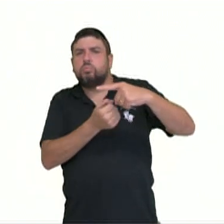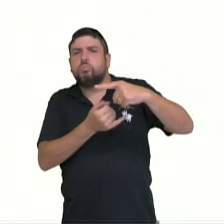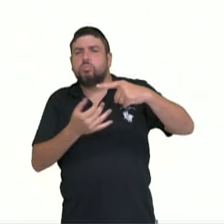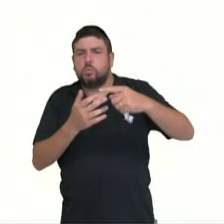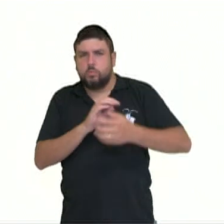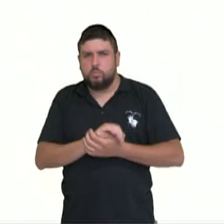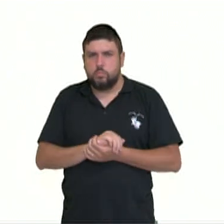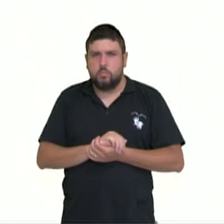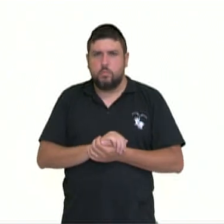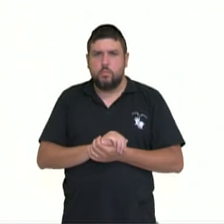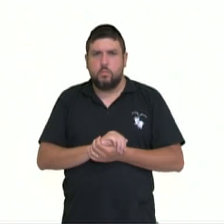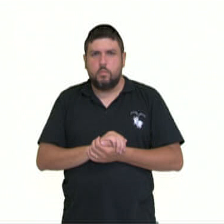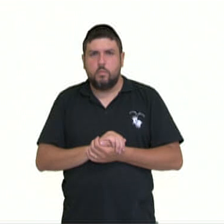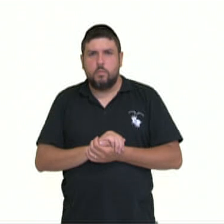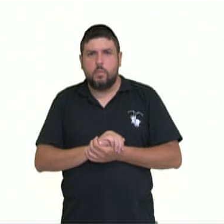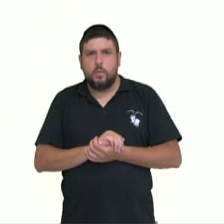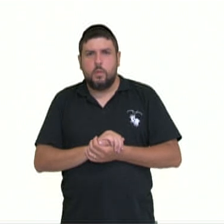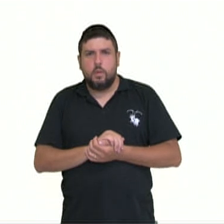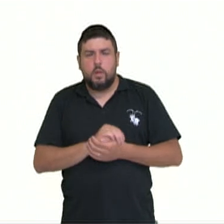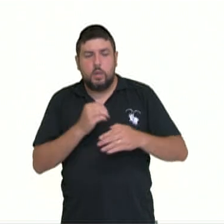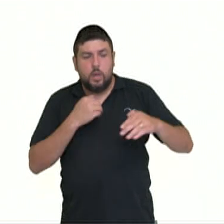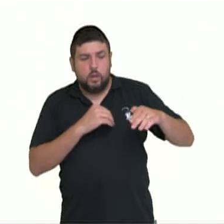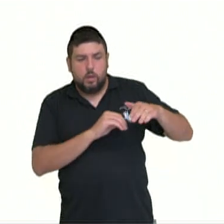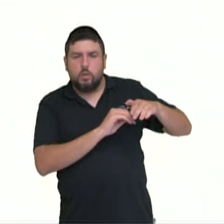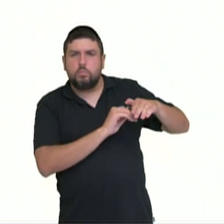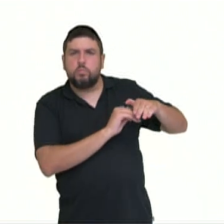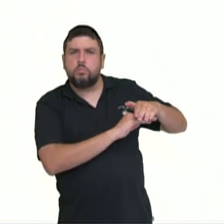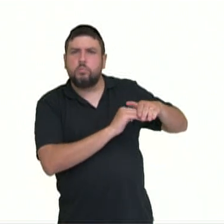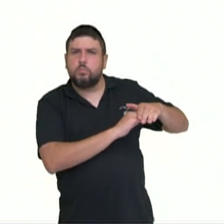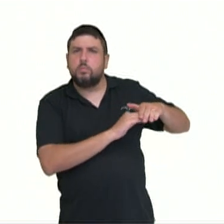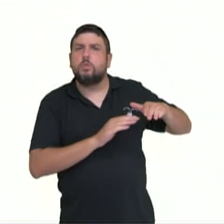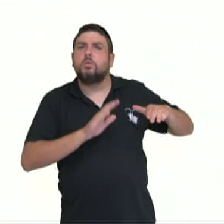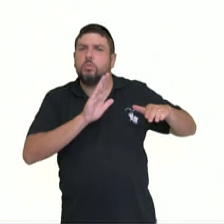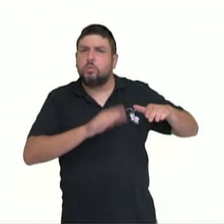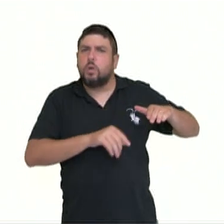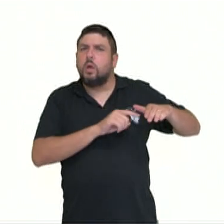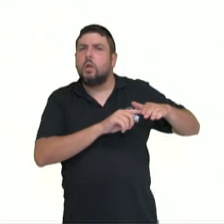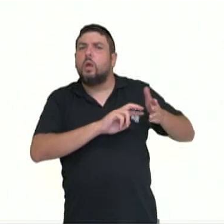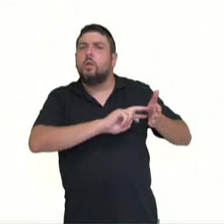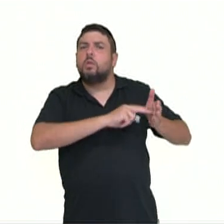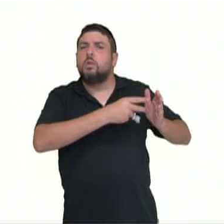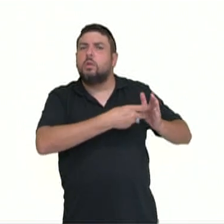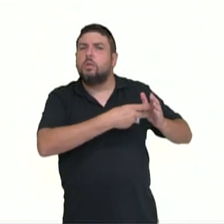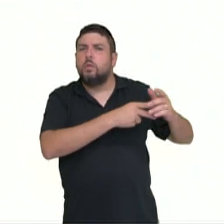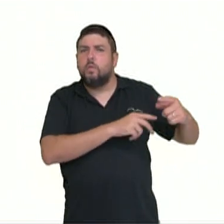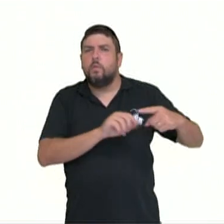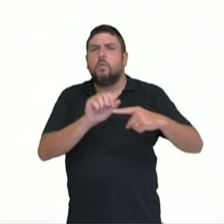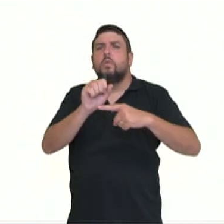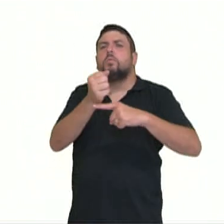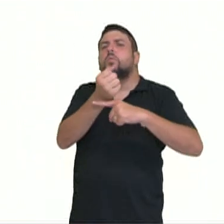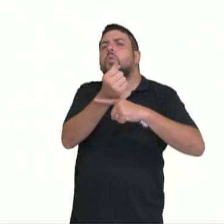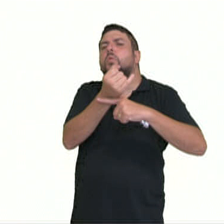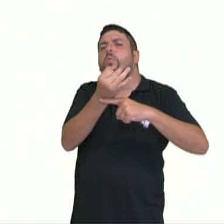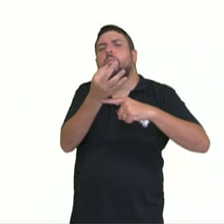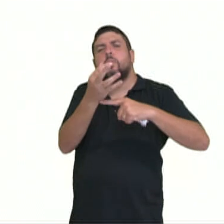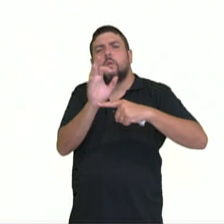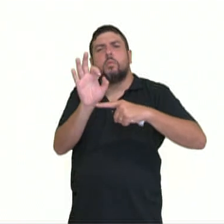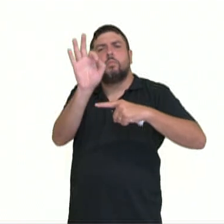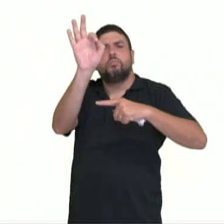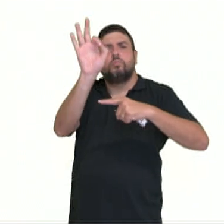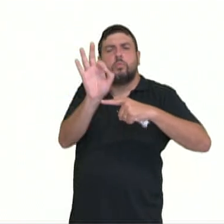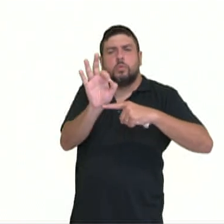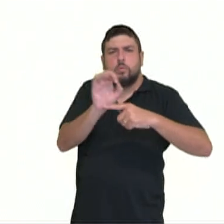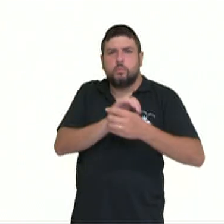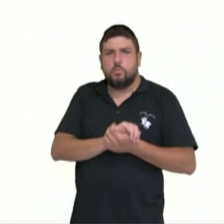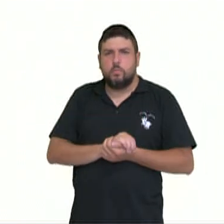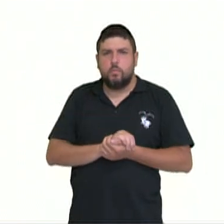valor que Júlia já tem na poupança representa um percentual do valor da viagem. tá? Se a viagem custa 940 e ela tem